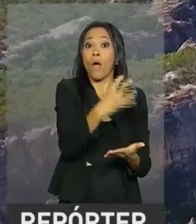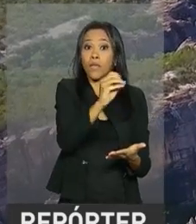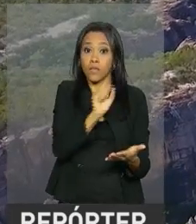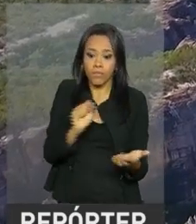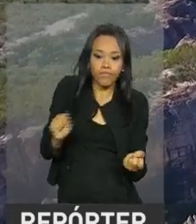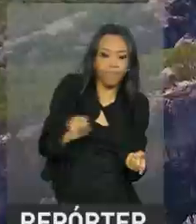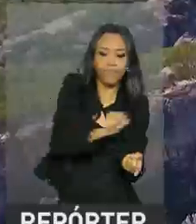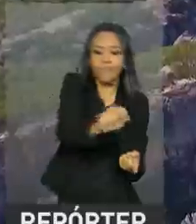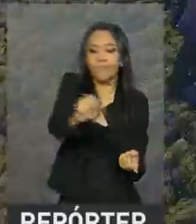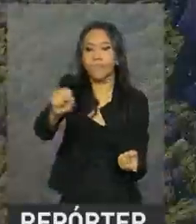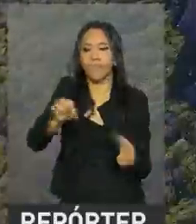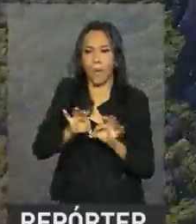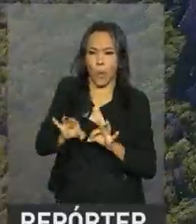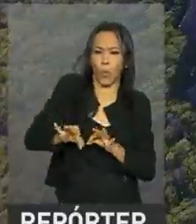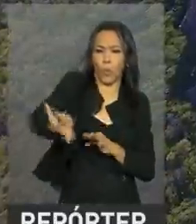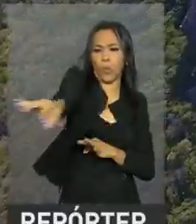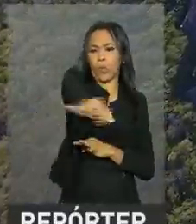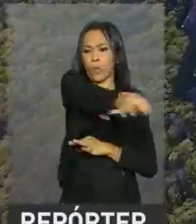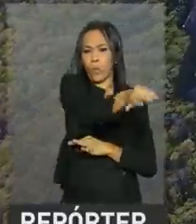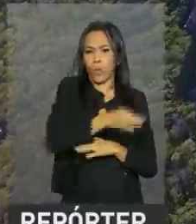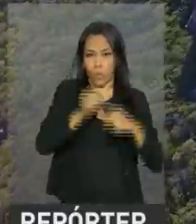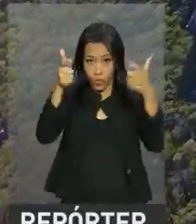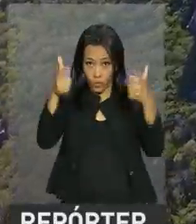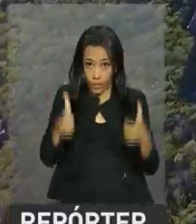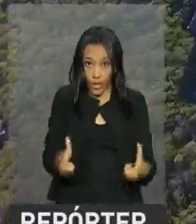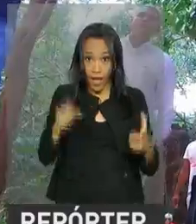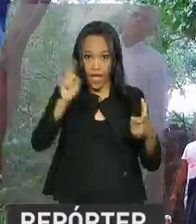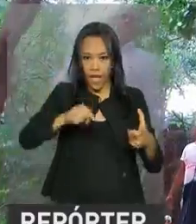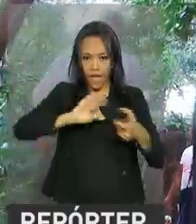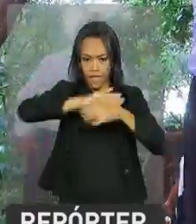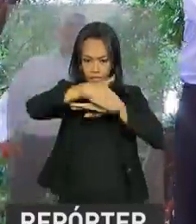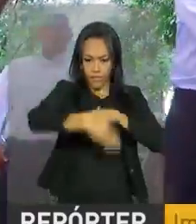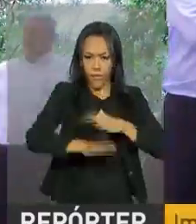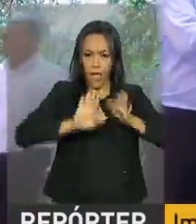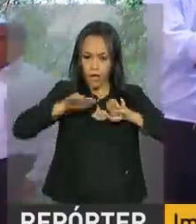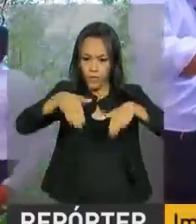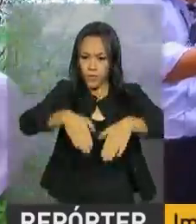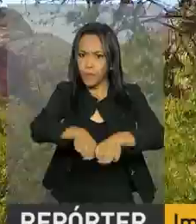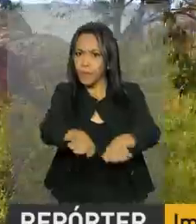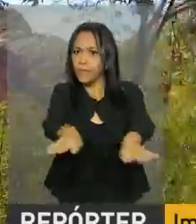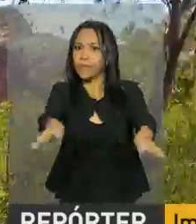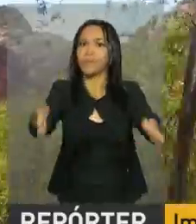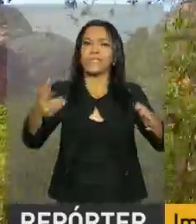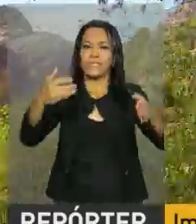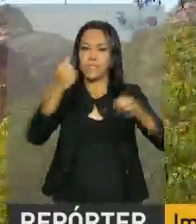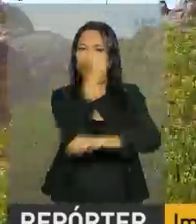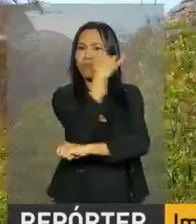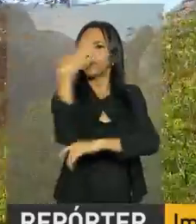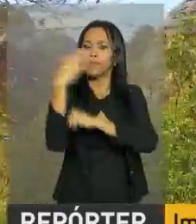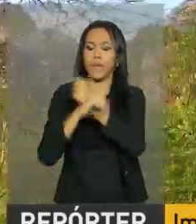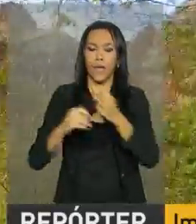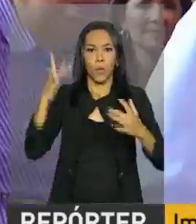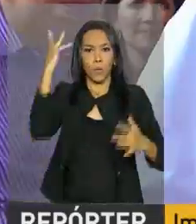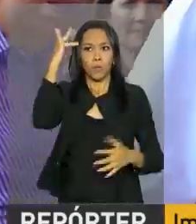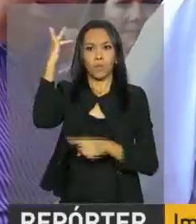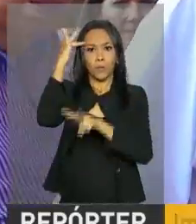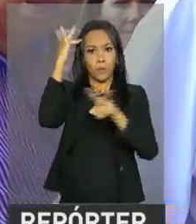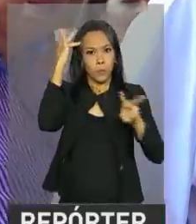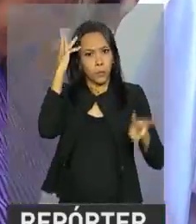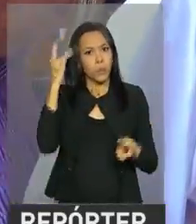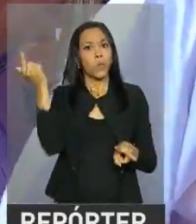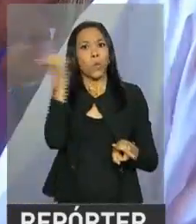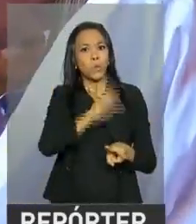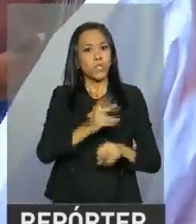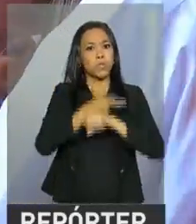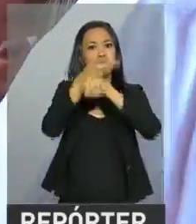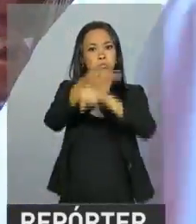129.000 hees o território entre as Serras Vales e planície no meio da Caatinga é tão rico que ganhou da Unesco o